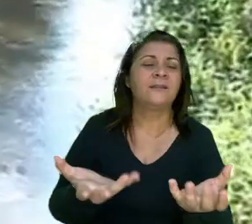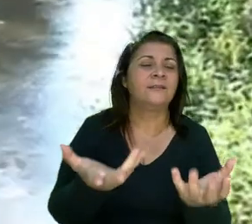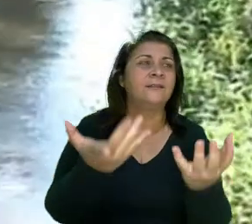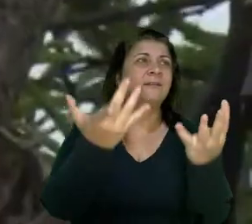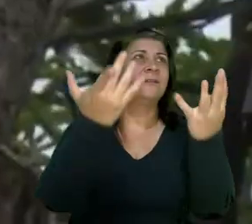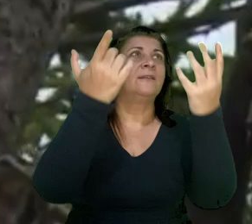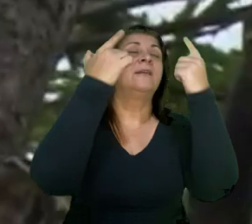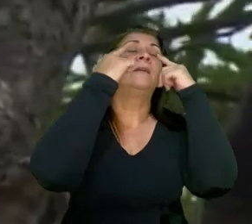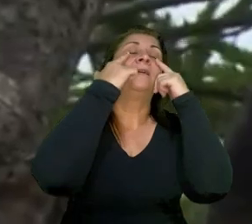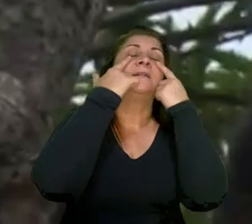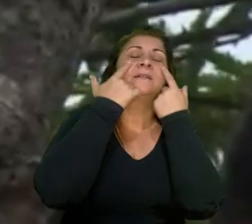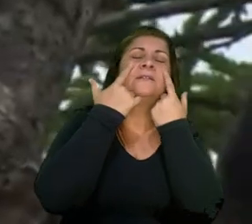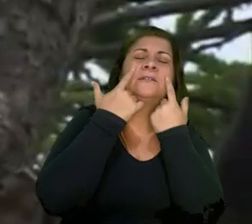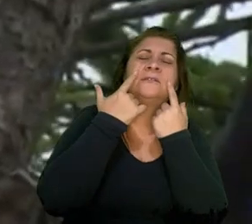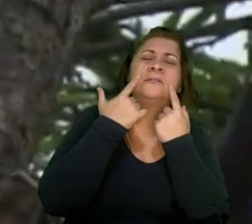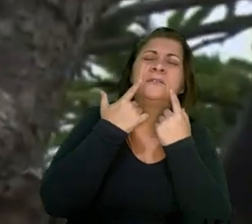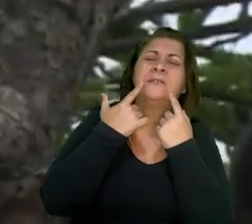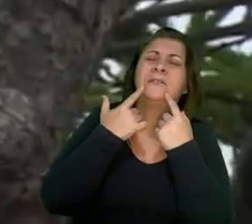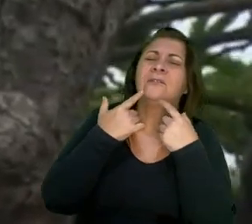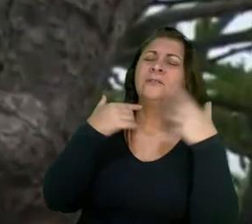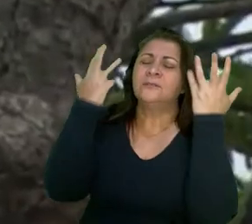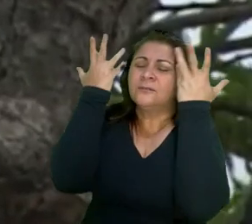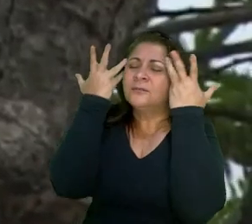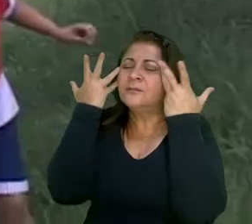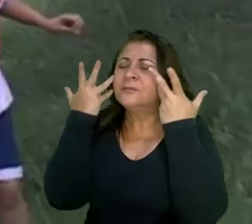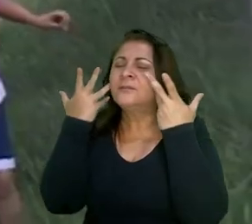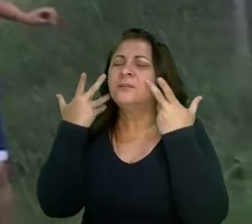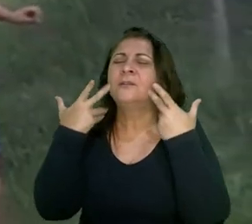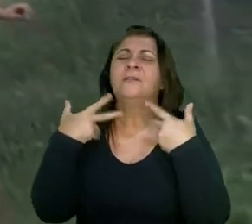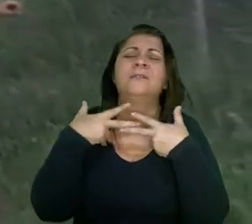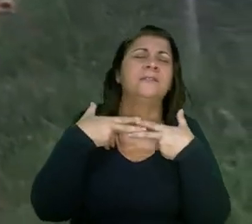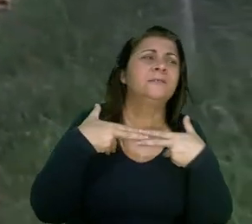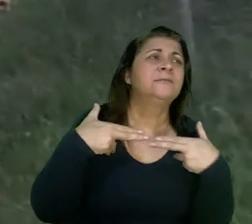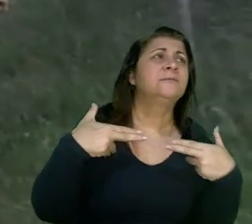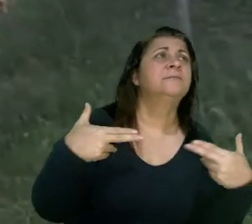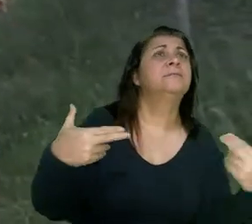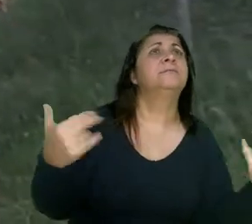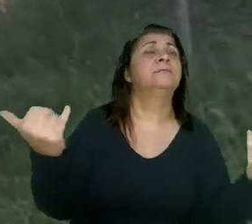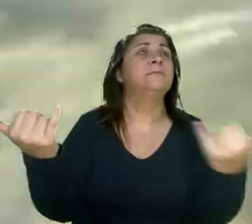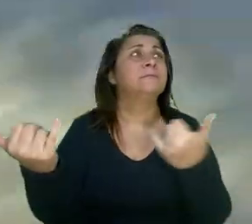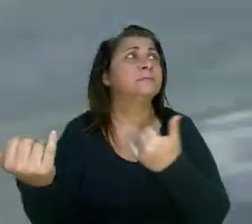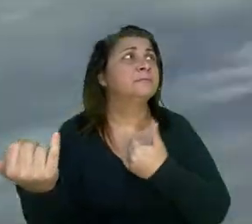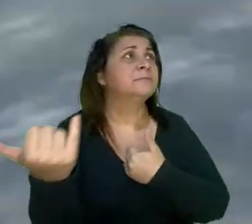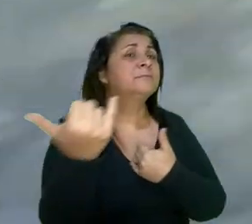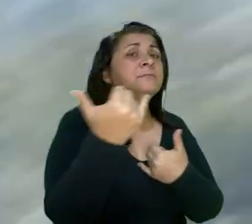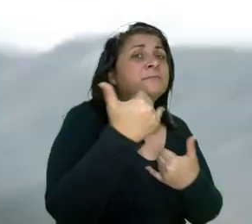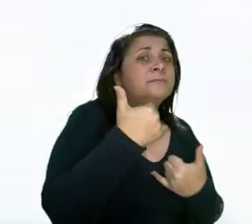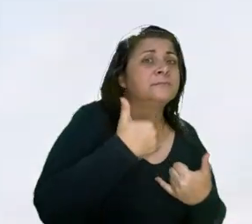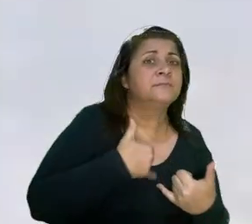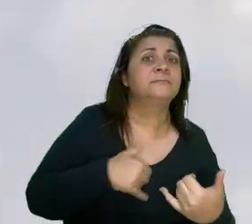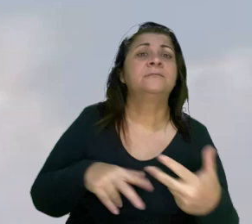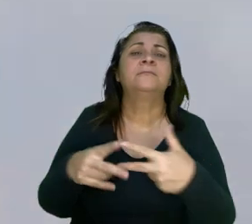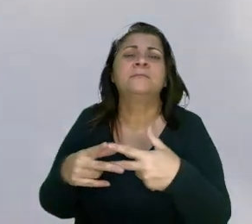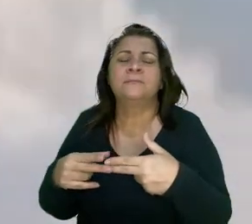rio, o choro dos bichos também, querem dizer algo